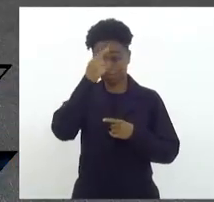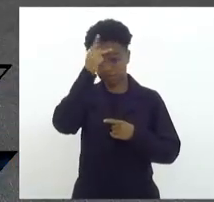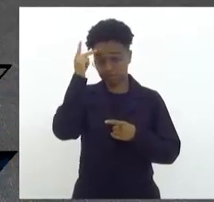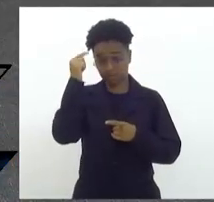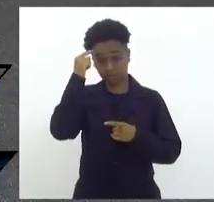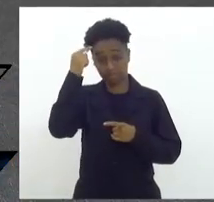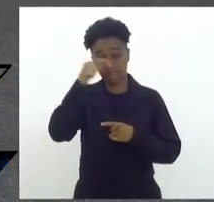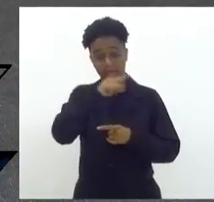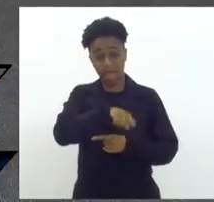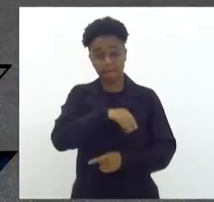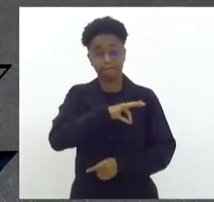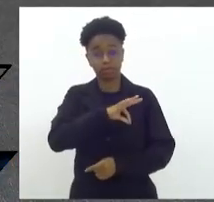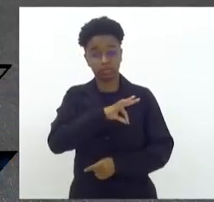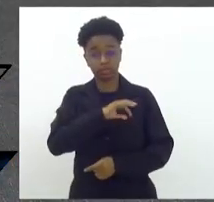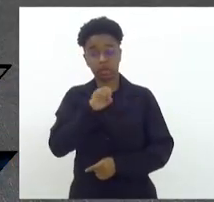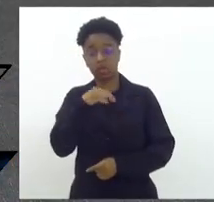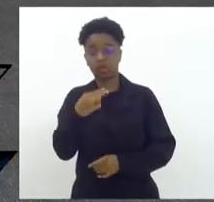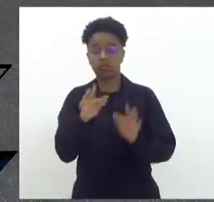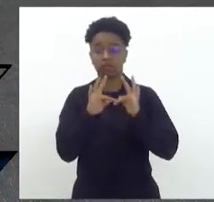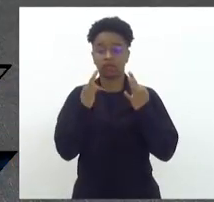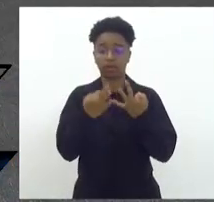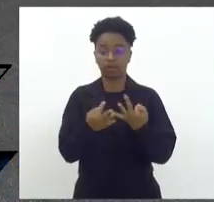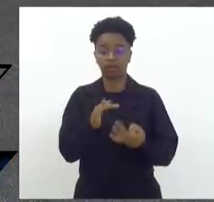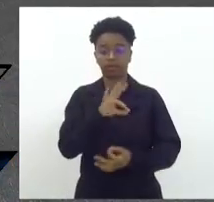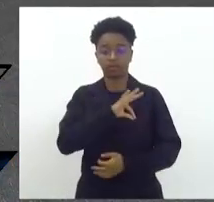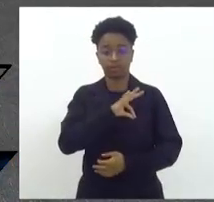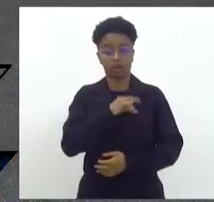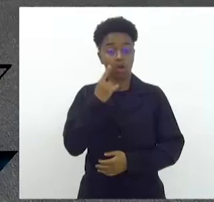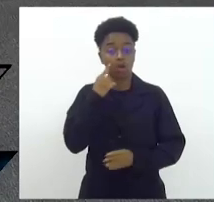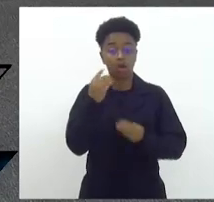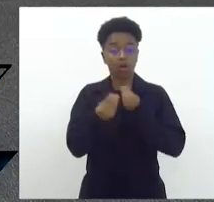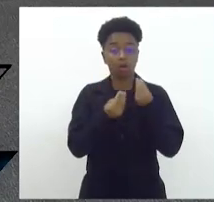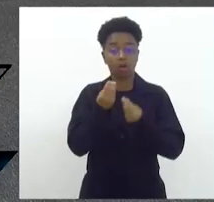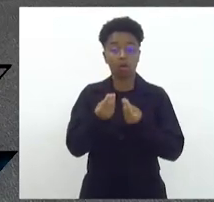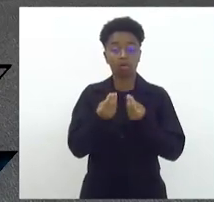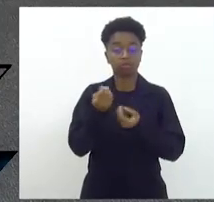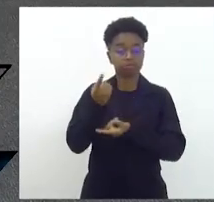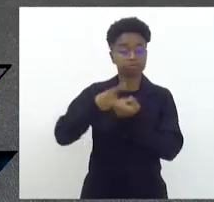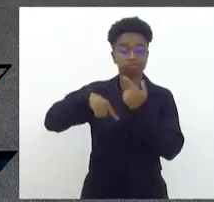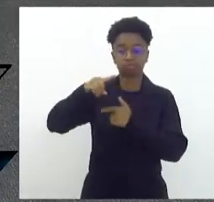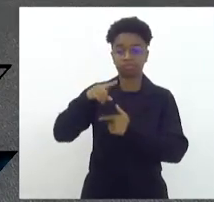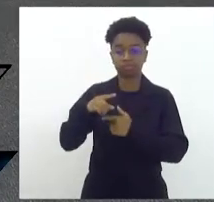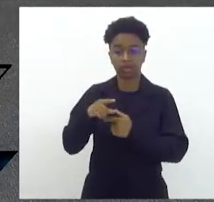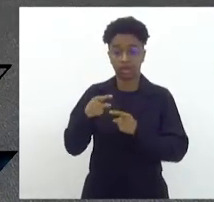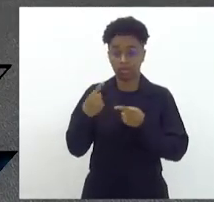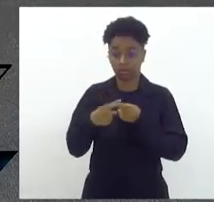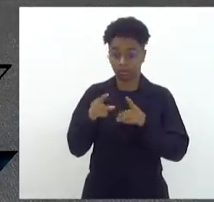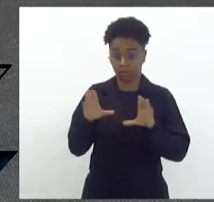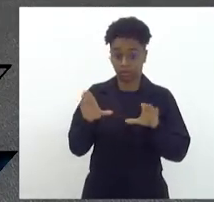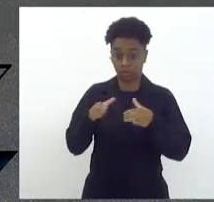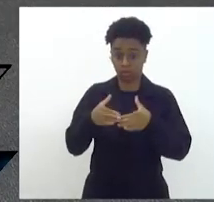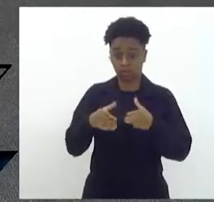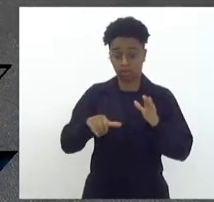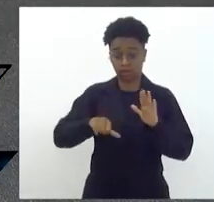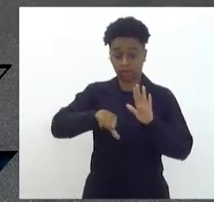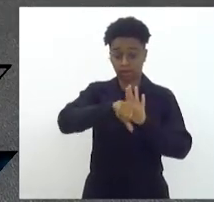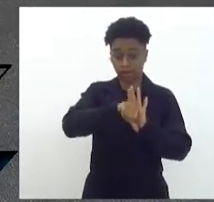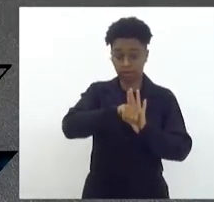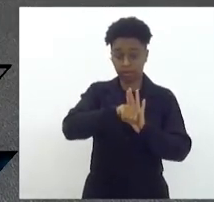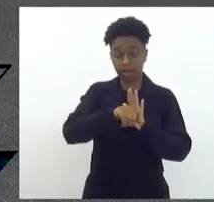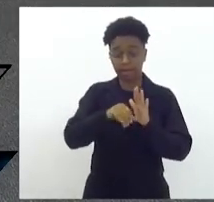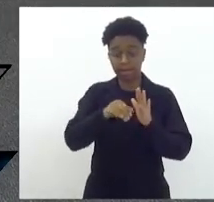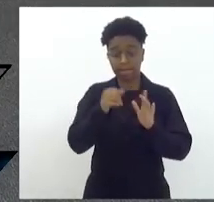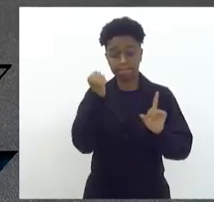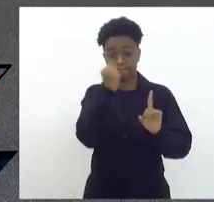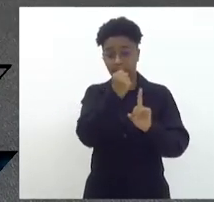parente de um policial Olha o ponto que nós chegamos o tribunal do crime assassinando tirando